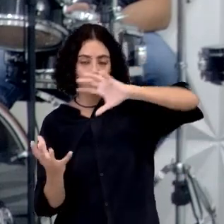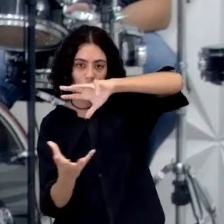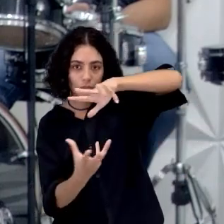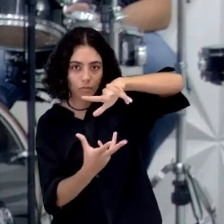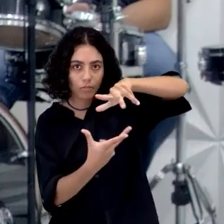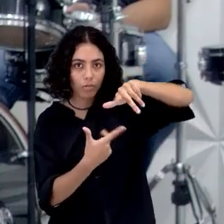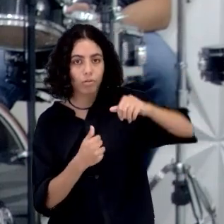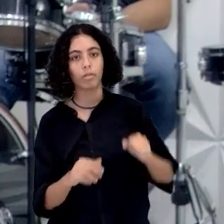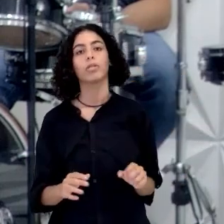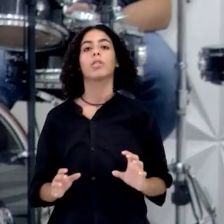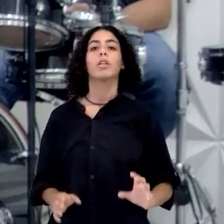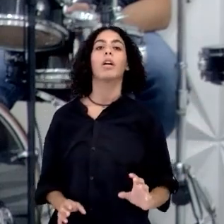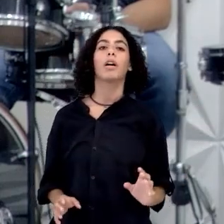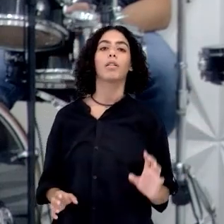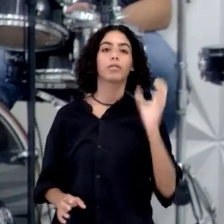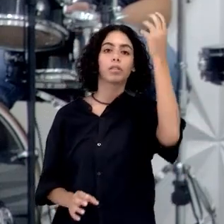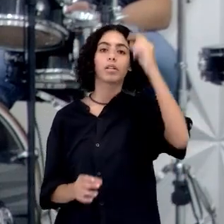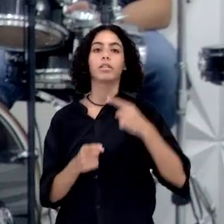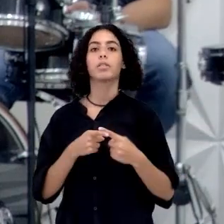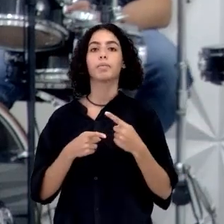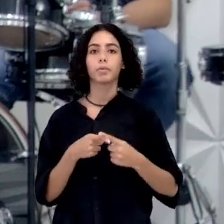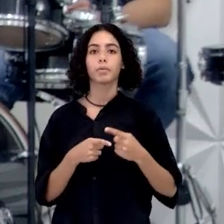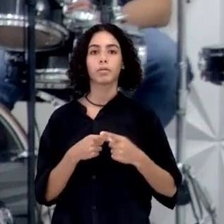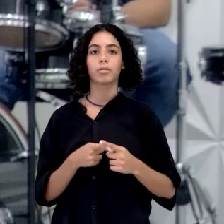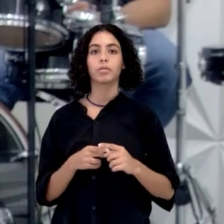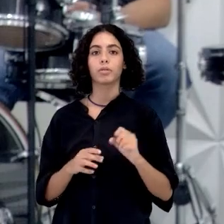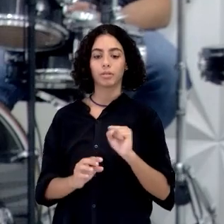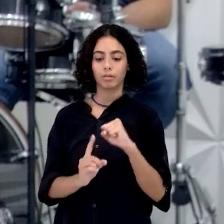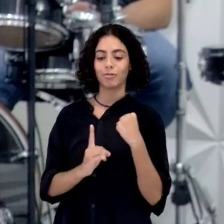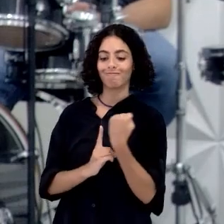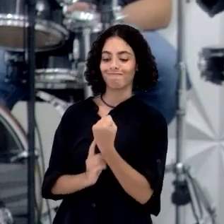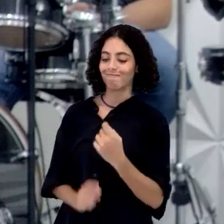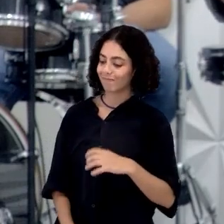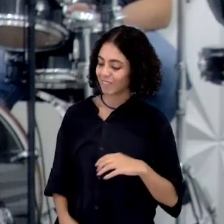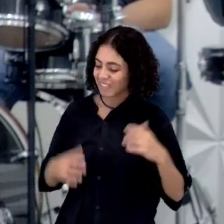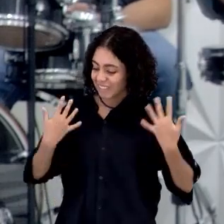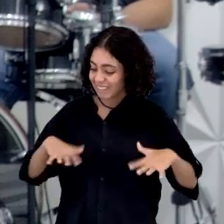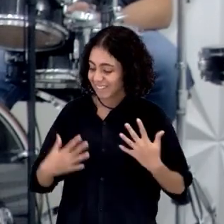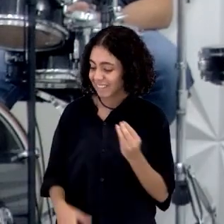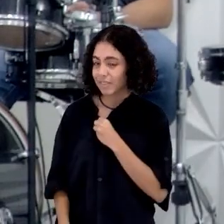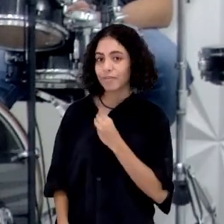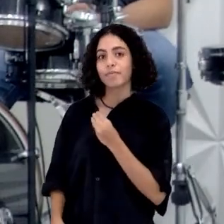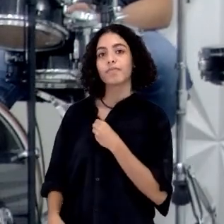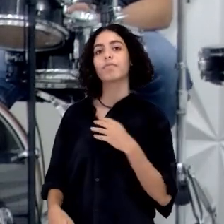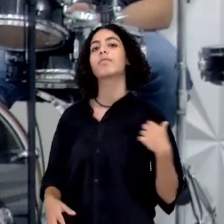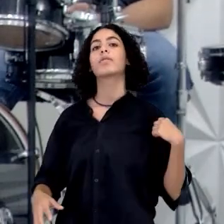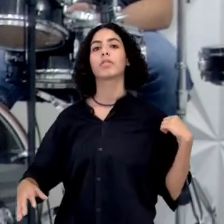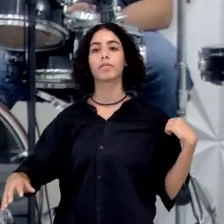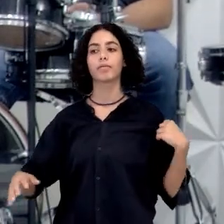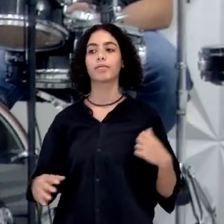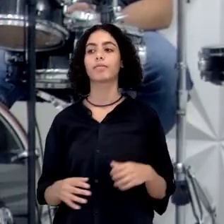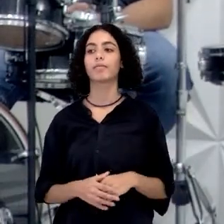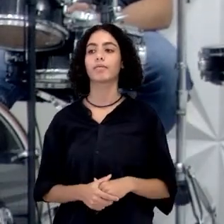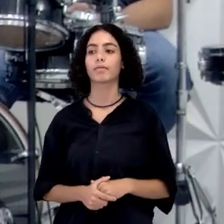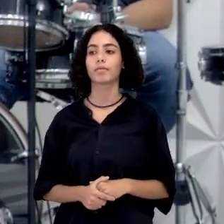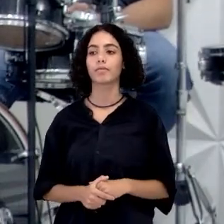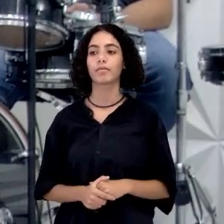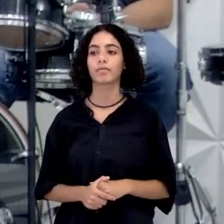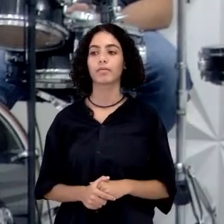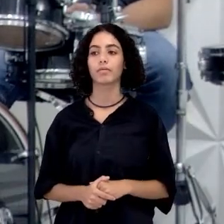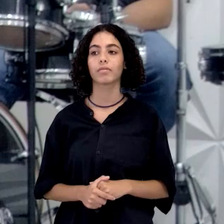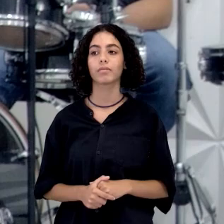do dilúvio traz um final feliz. A história do dilúvio não é apenas a tragédia, é também uma história de